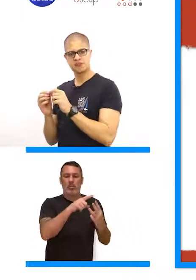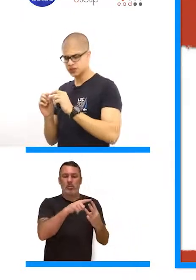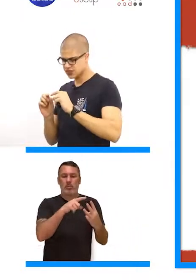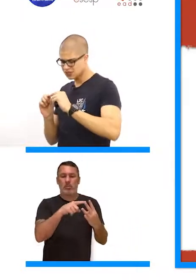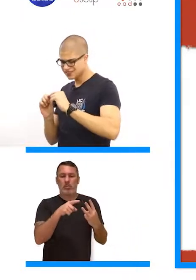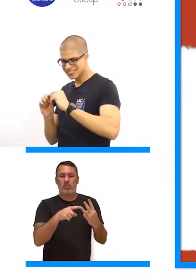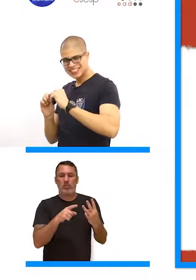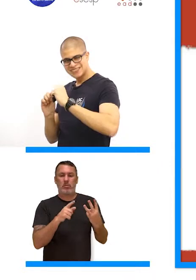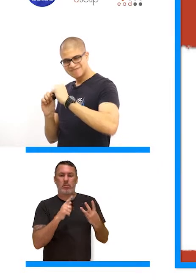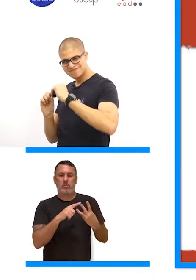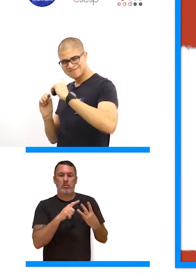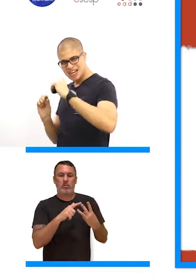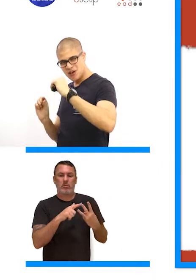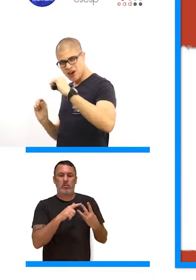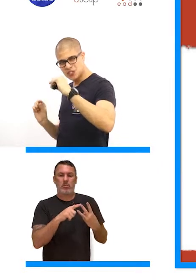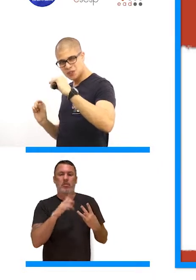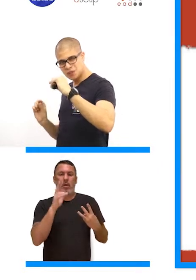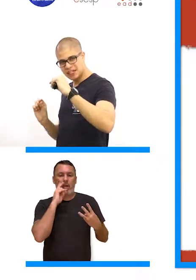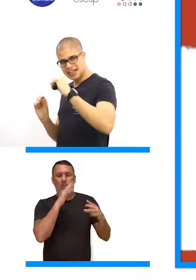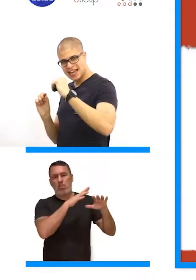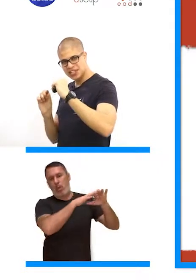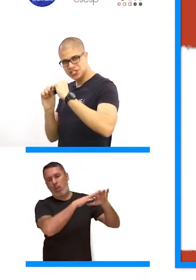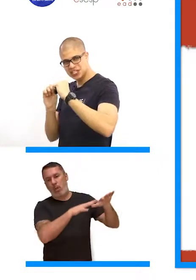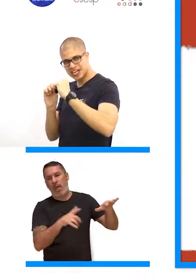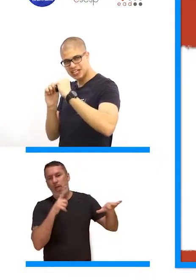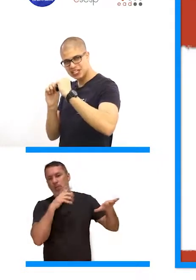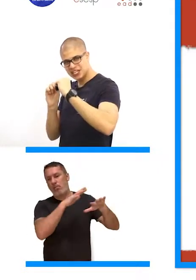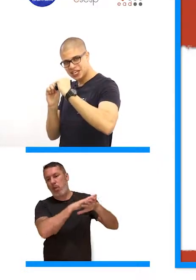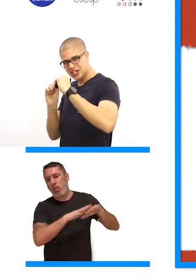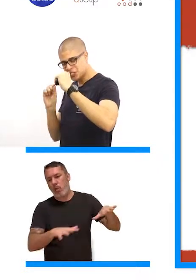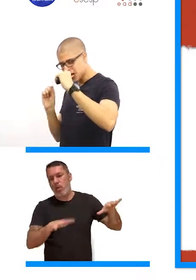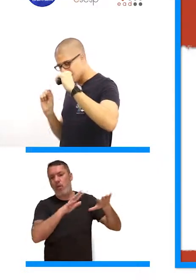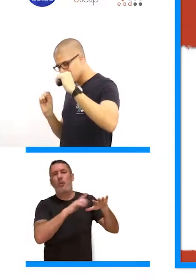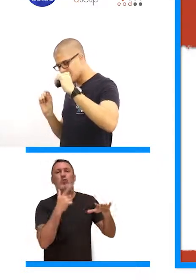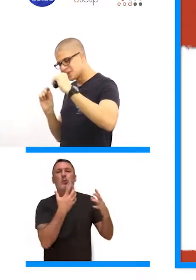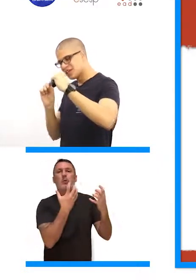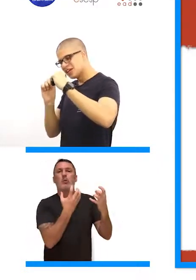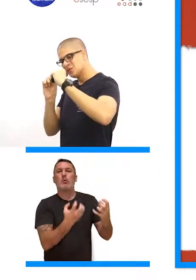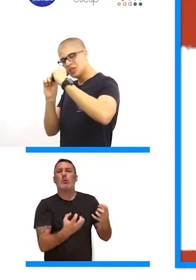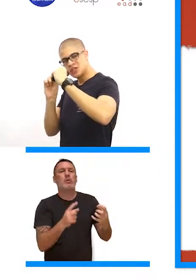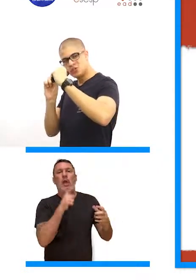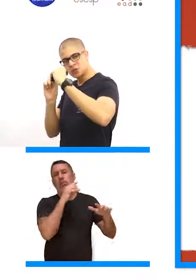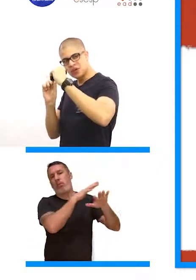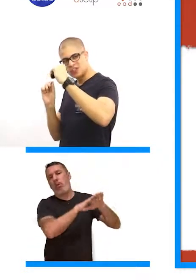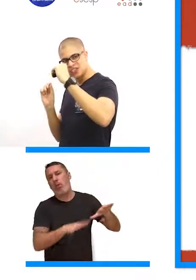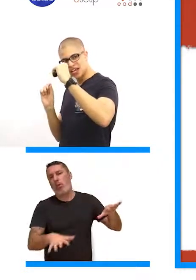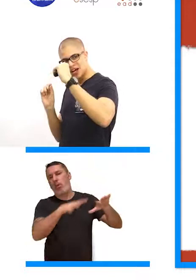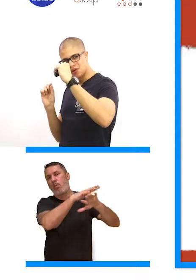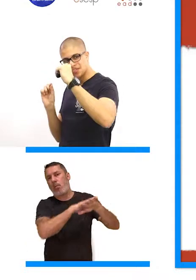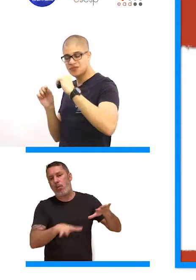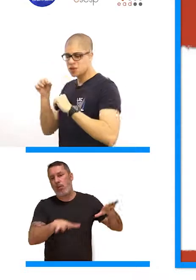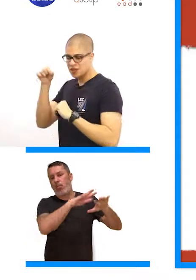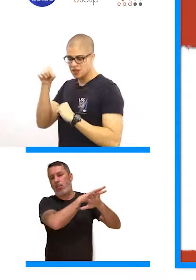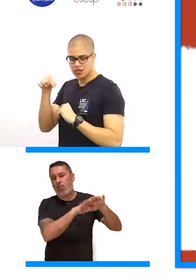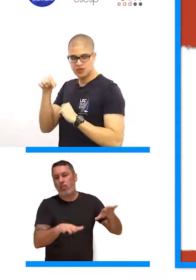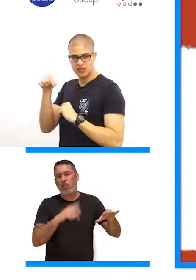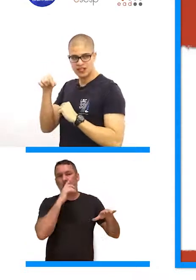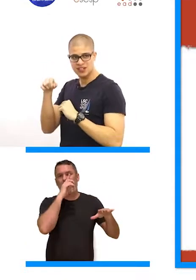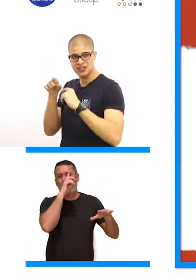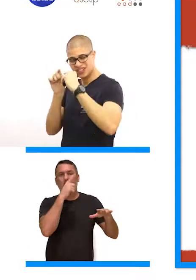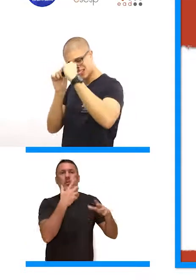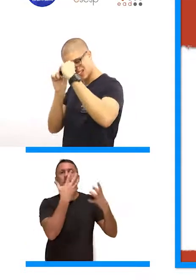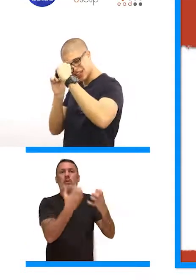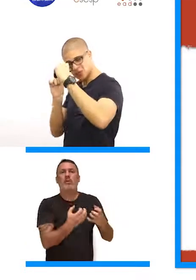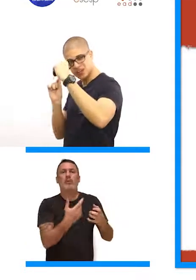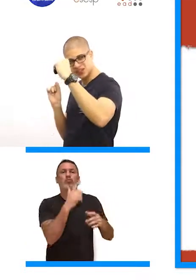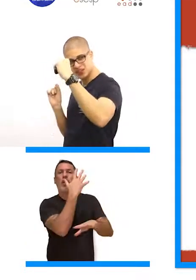meio? Reforçando maior disponibilidade ali de água no limite superficial devido à menor